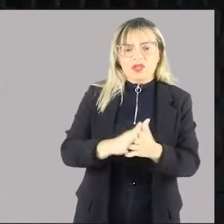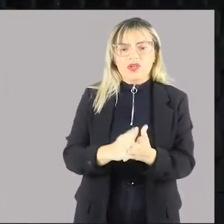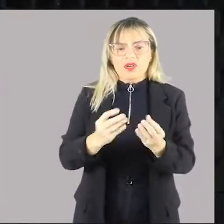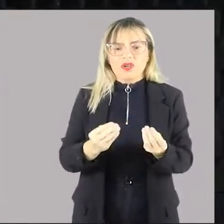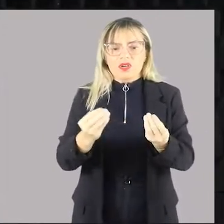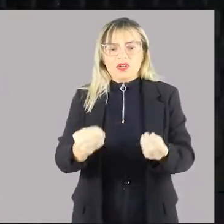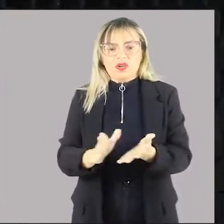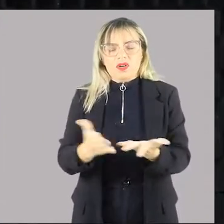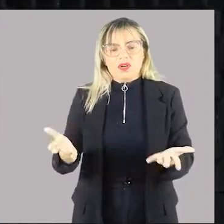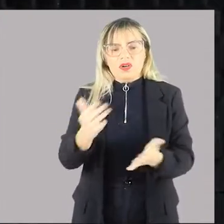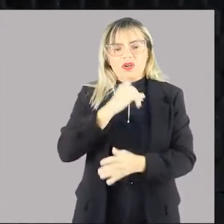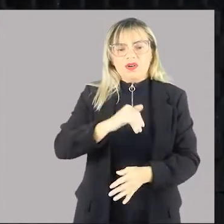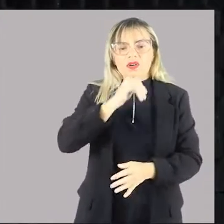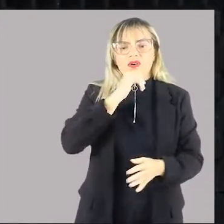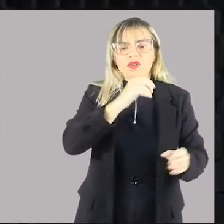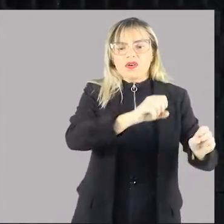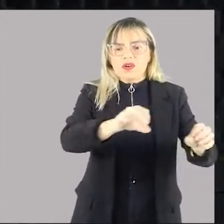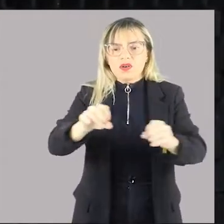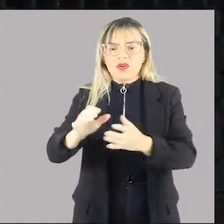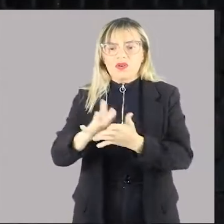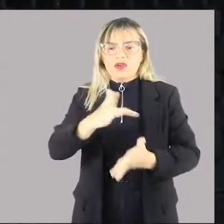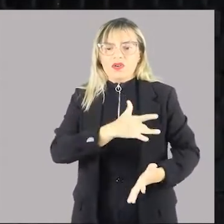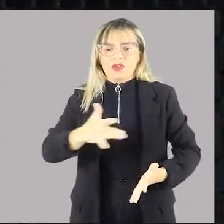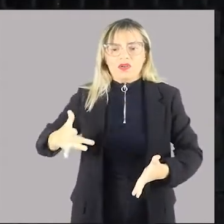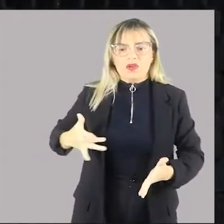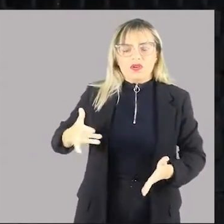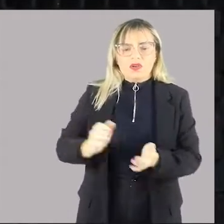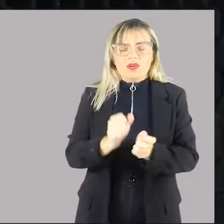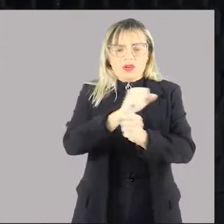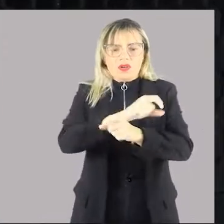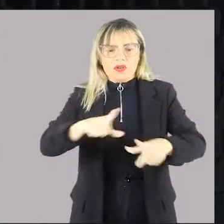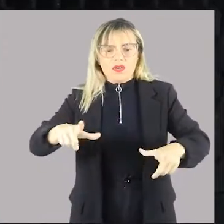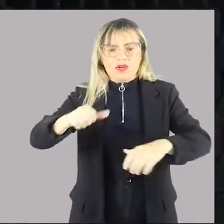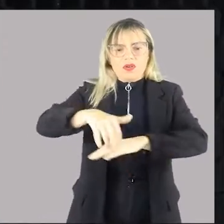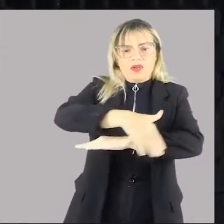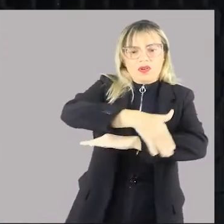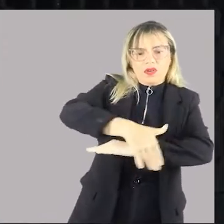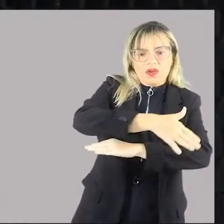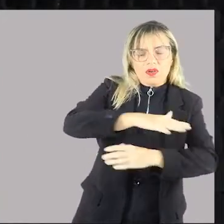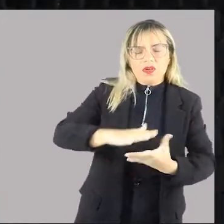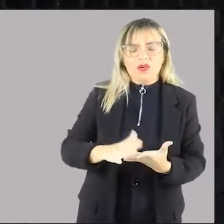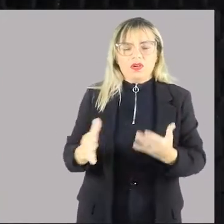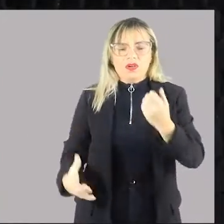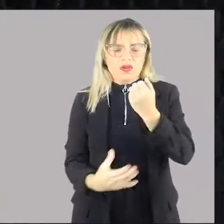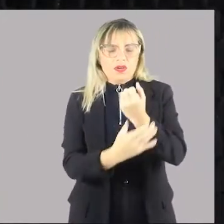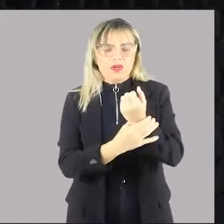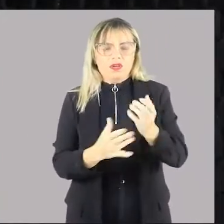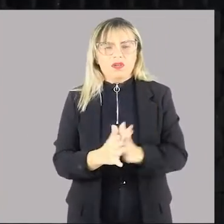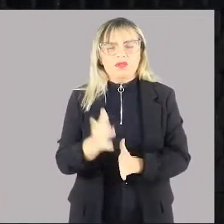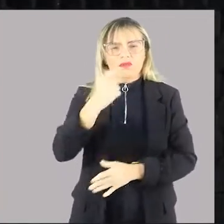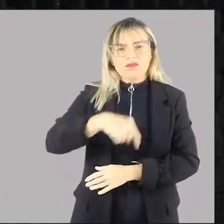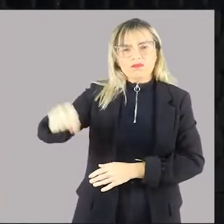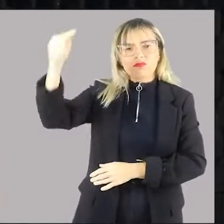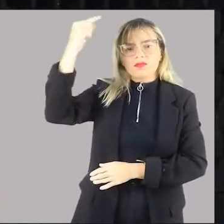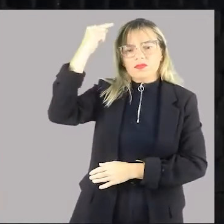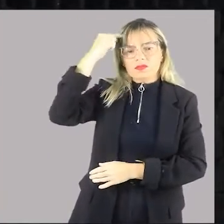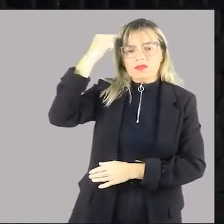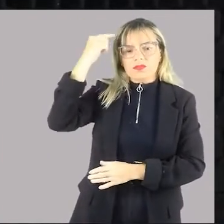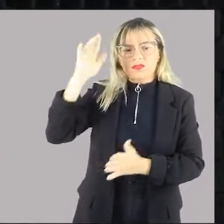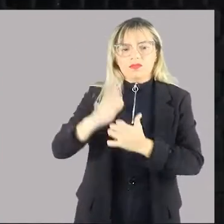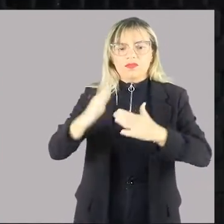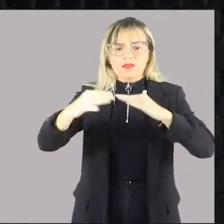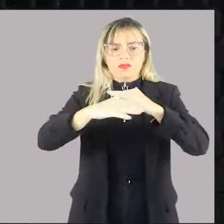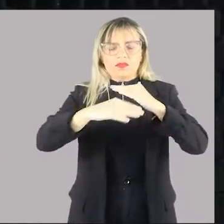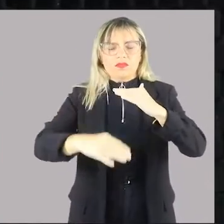por exemplo, da educação, da saúde, do saneamento e da segurança. Então, pensar na